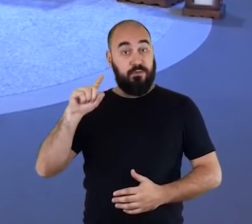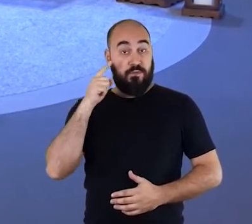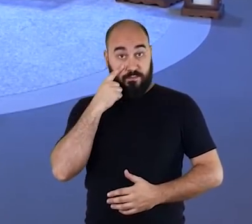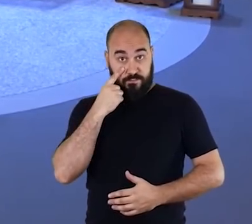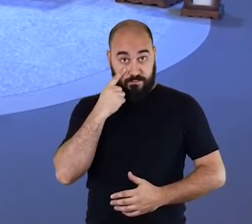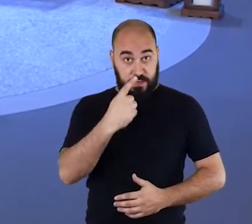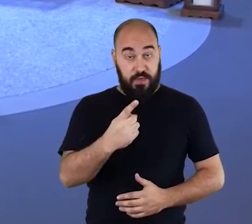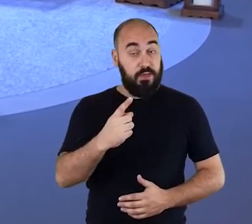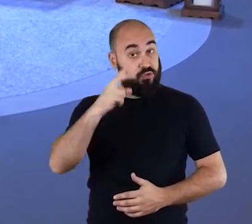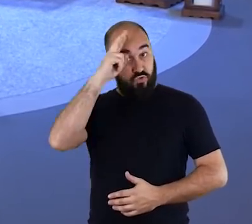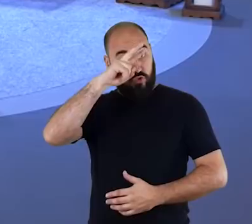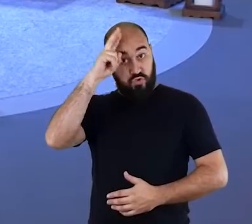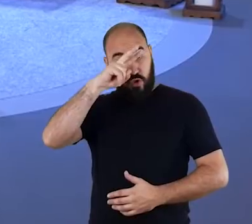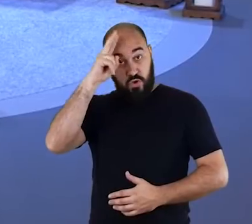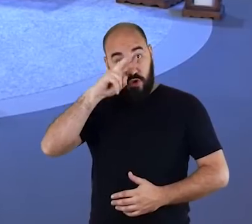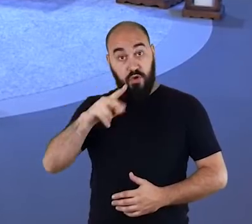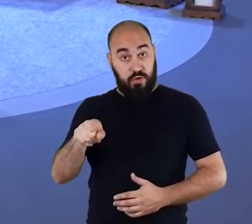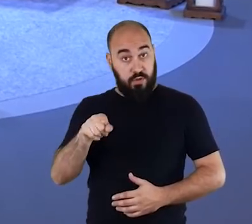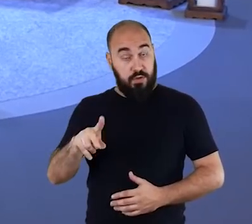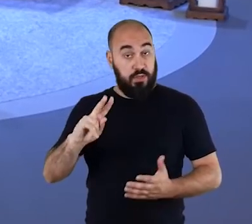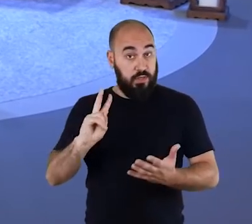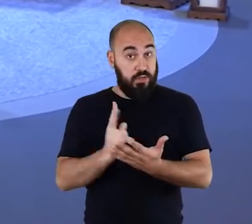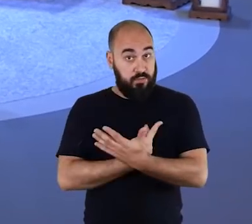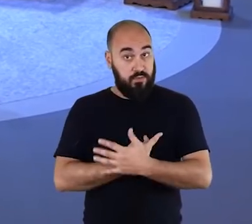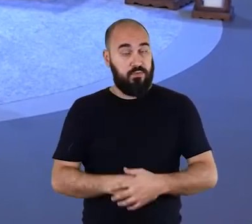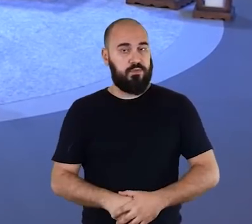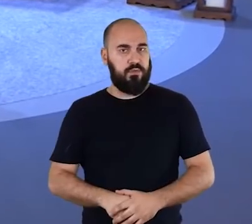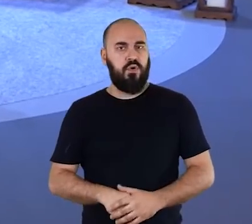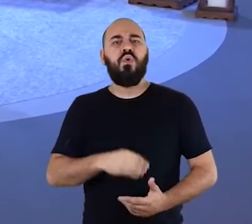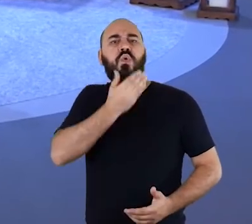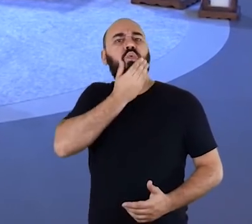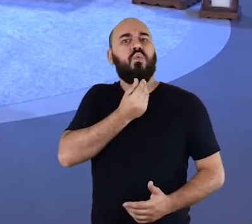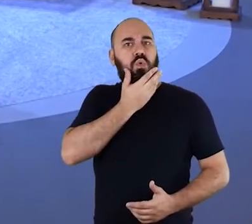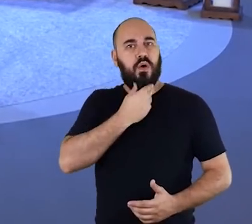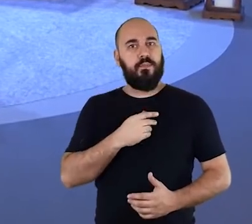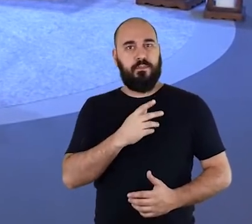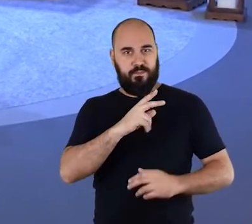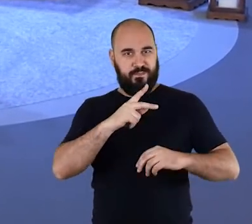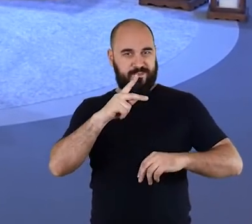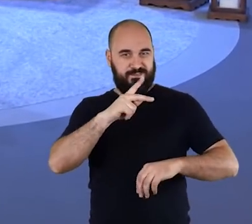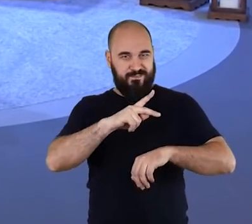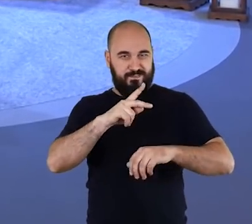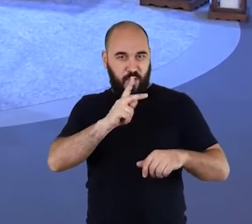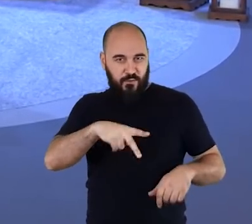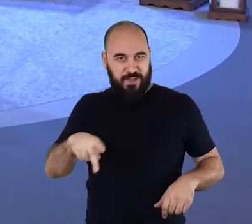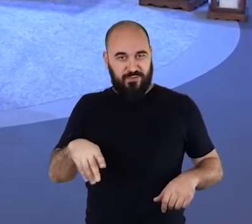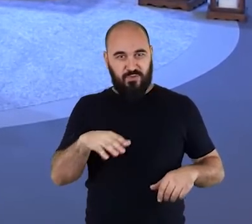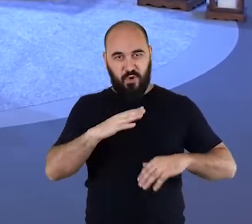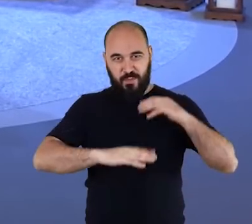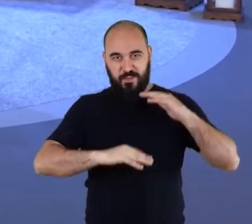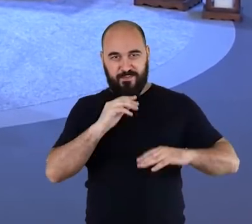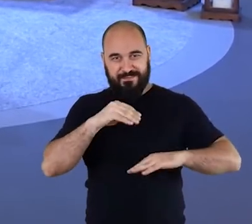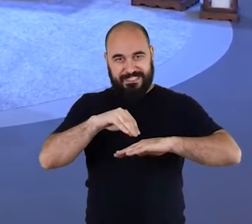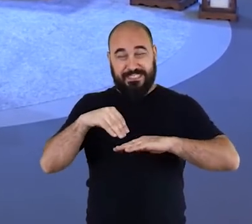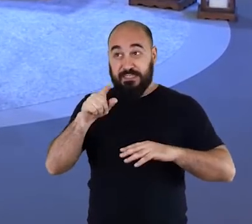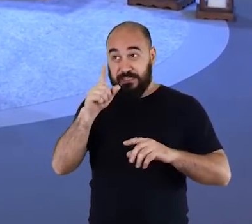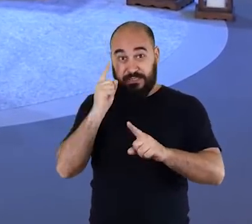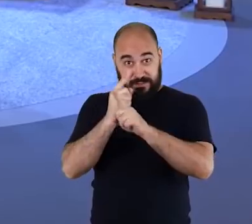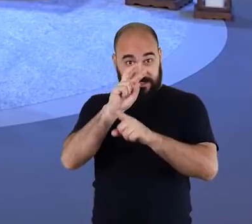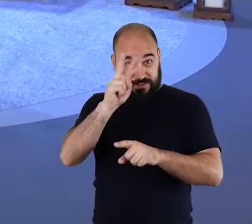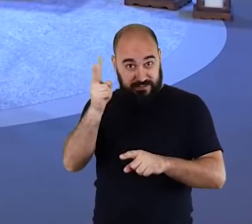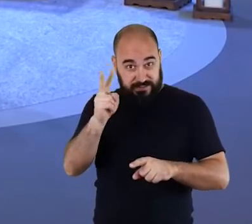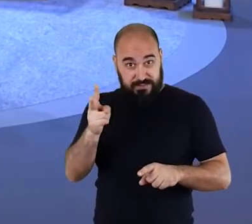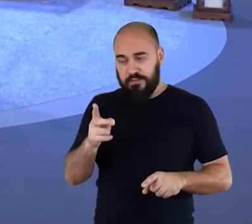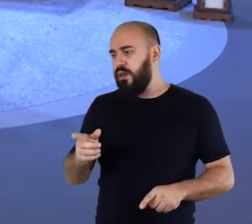história. André Lamer e o seu discípulo Michel Lantois realizaram uma nova investigação naquela linha